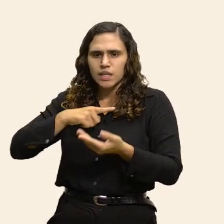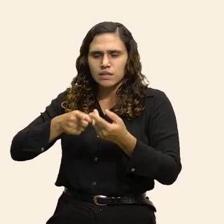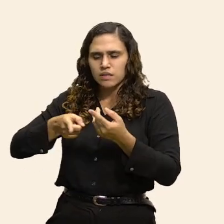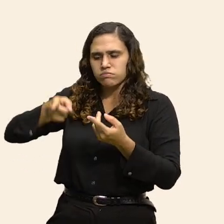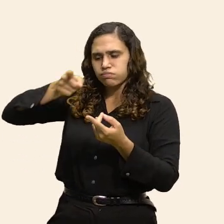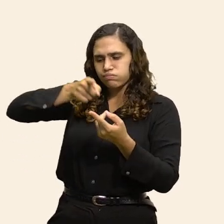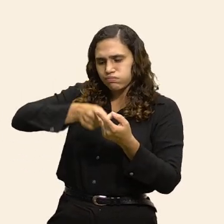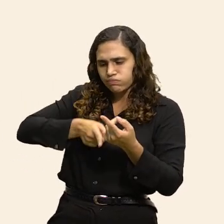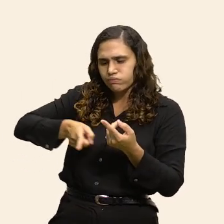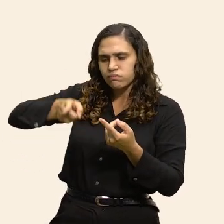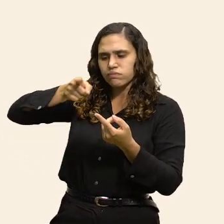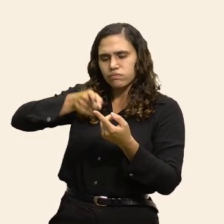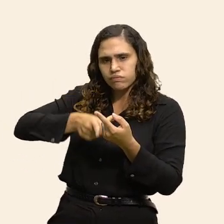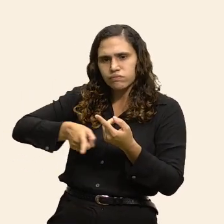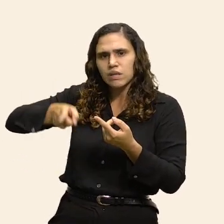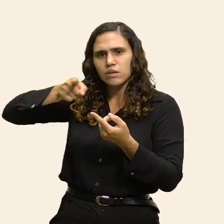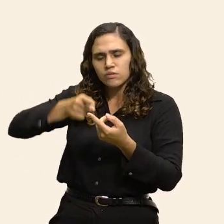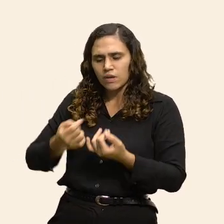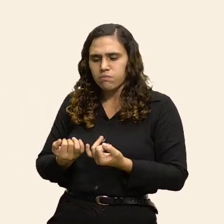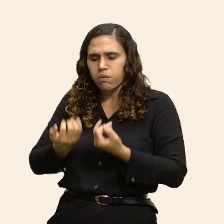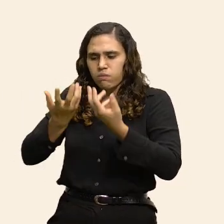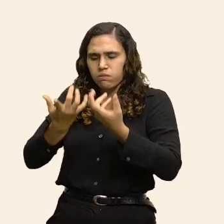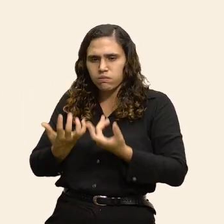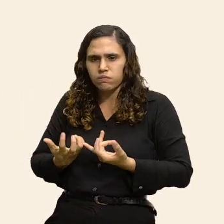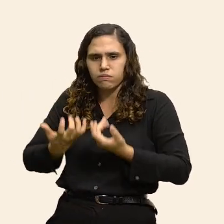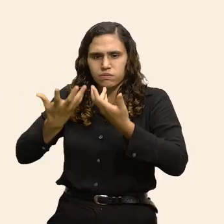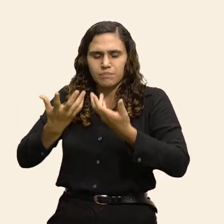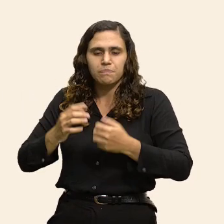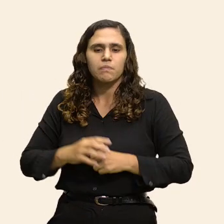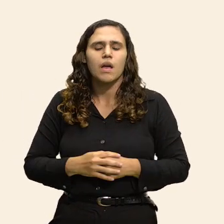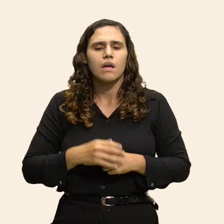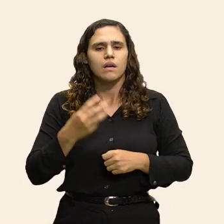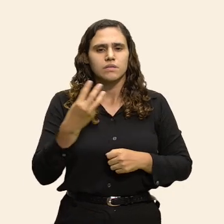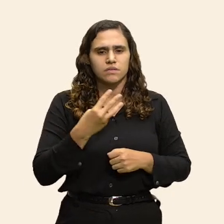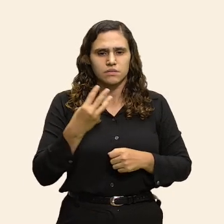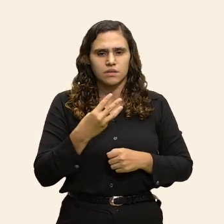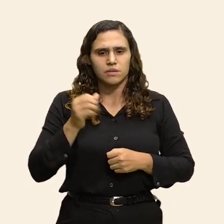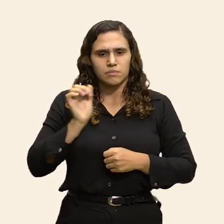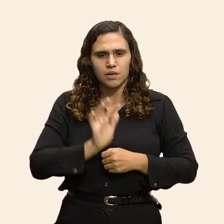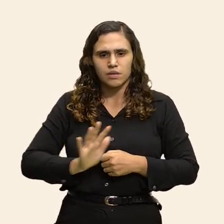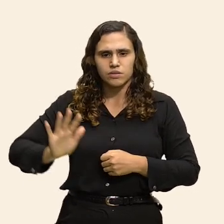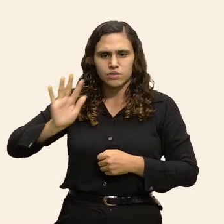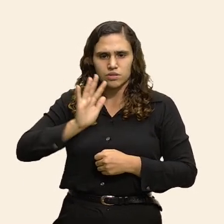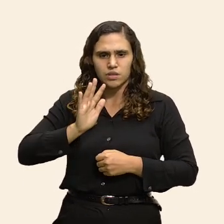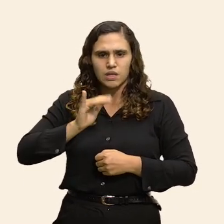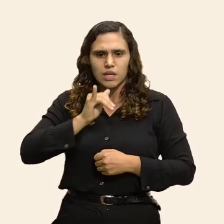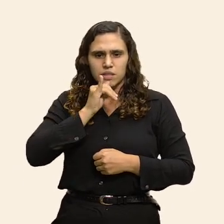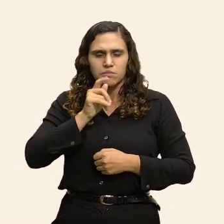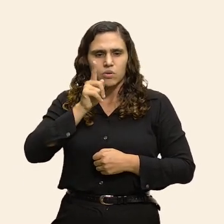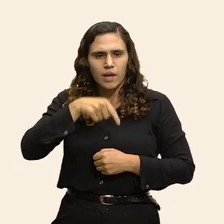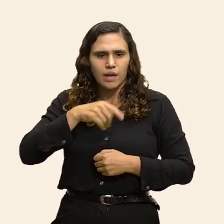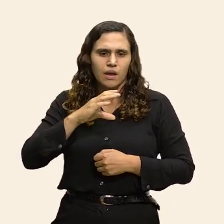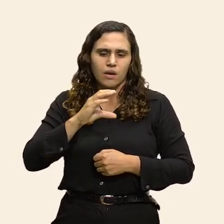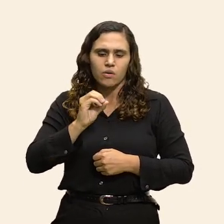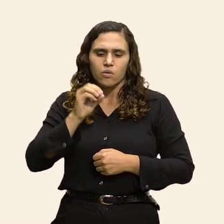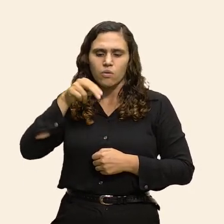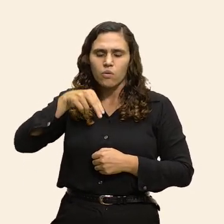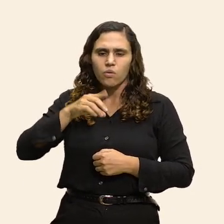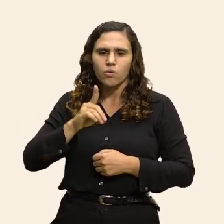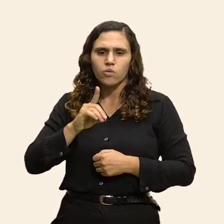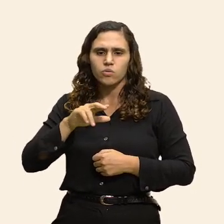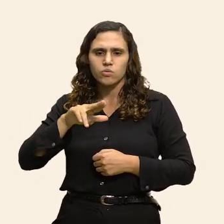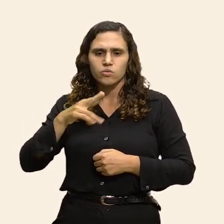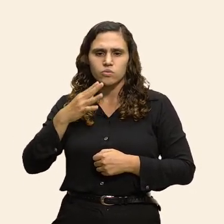que são as correntes de convecção. E a terceira, ela se dá pelo processo de condução, né? A barra